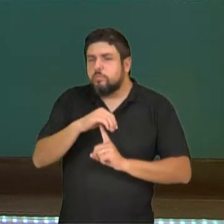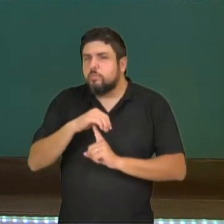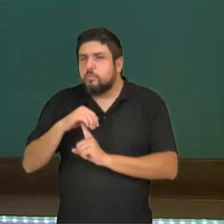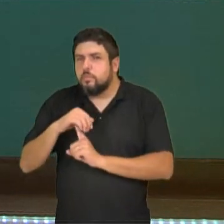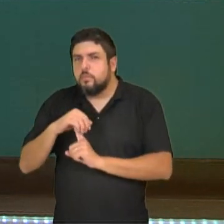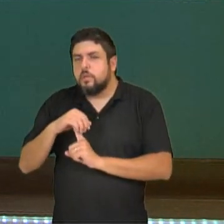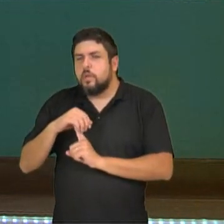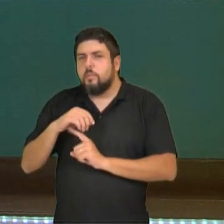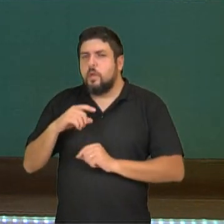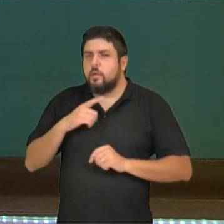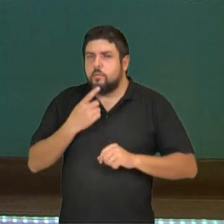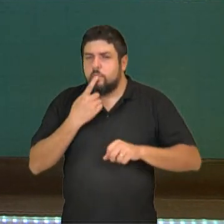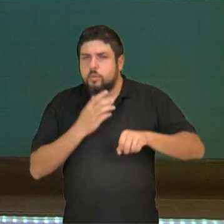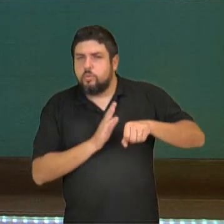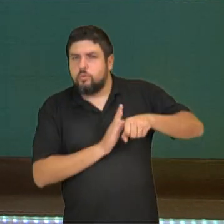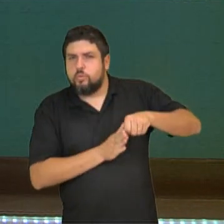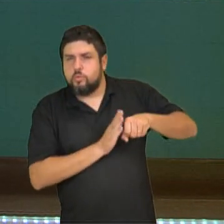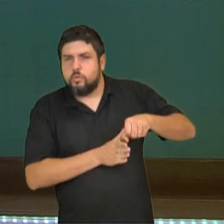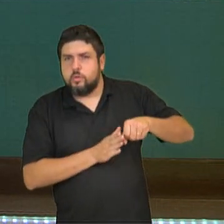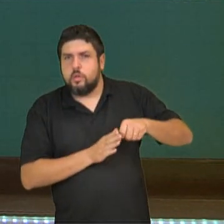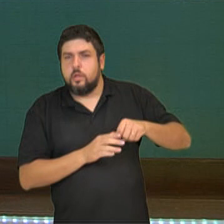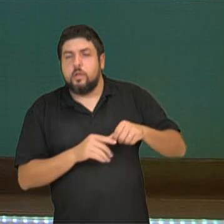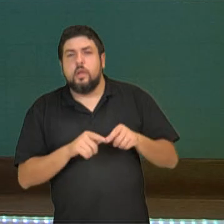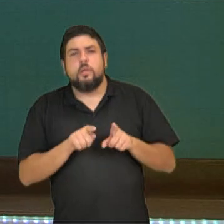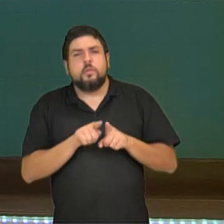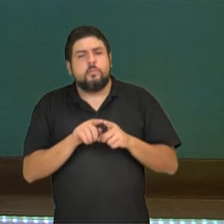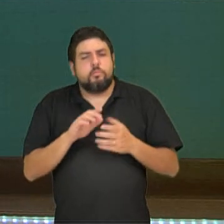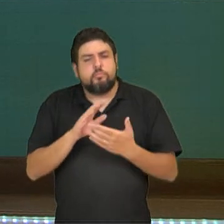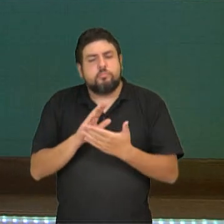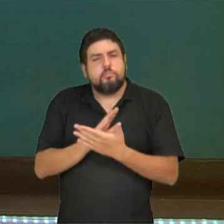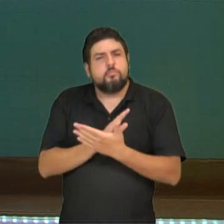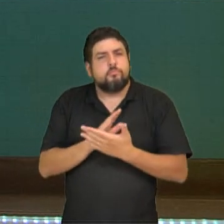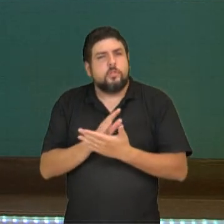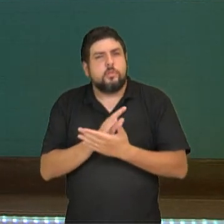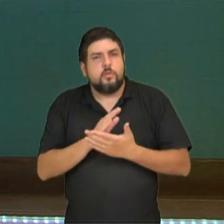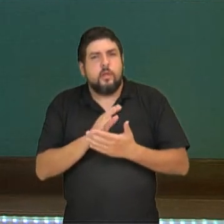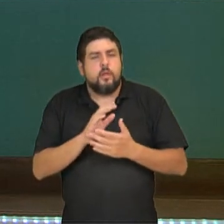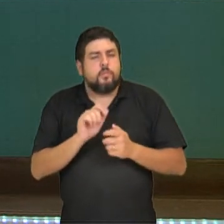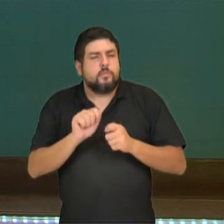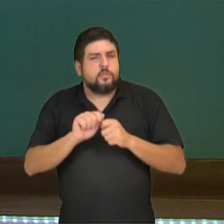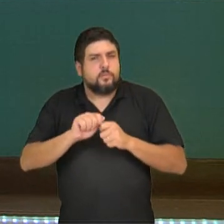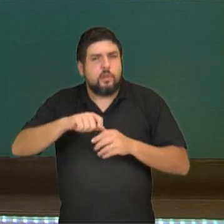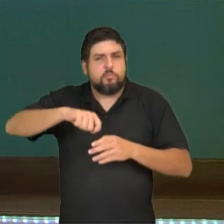a gente tem tomates, alguns ingredientes para fazer uma refeição.